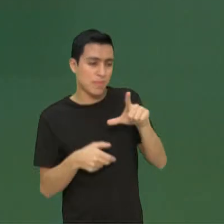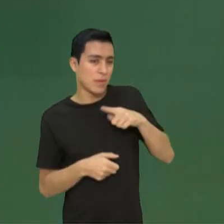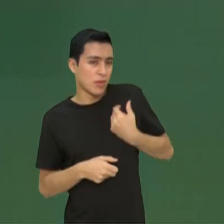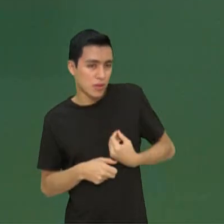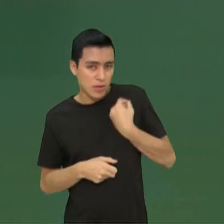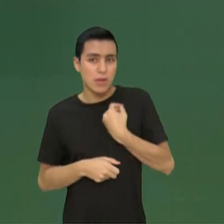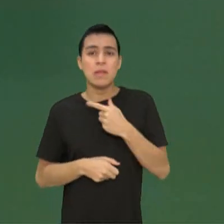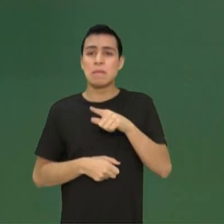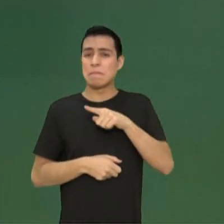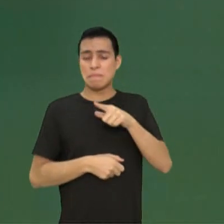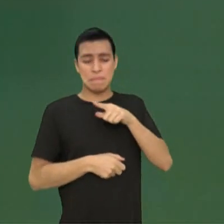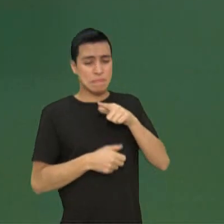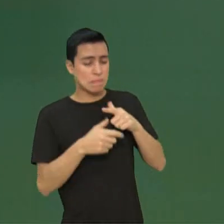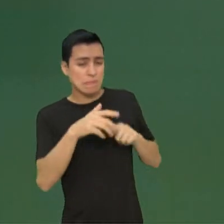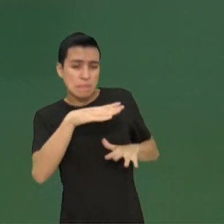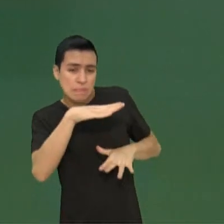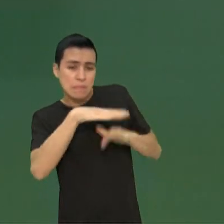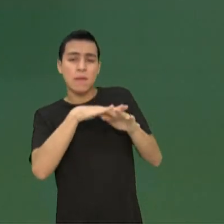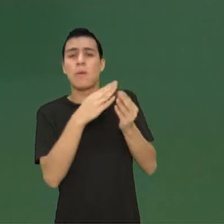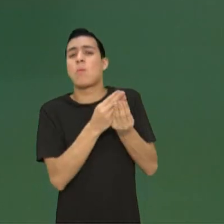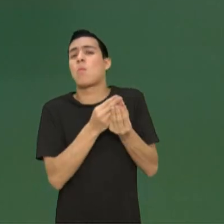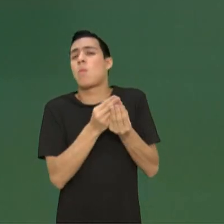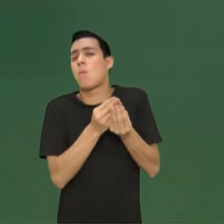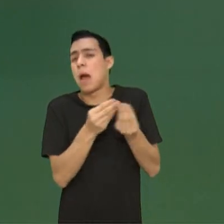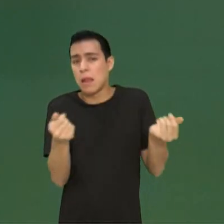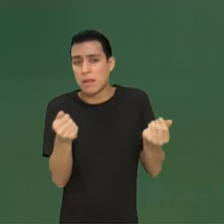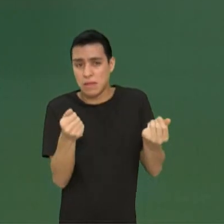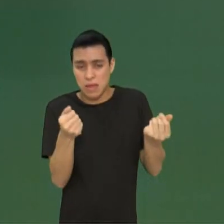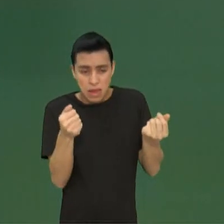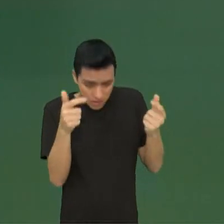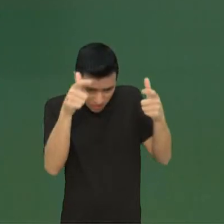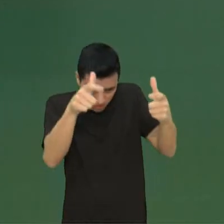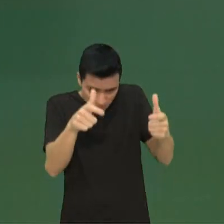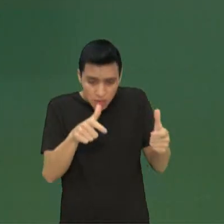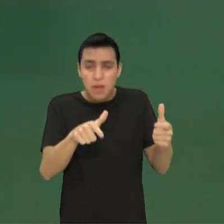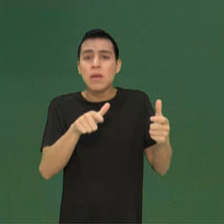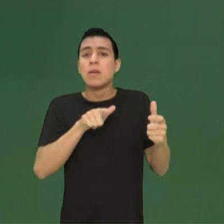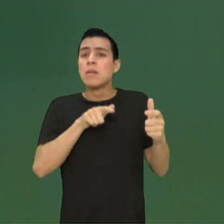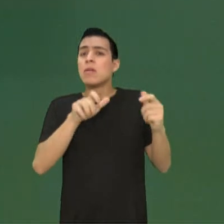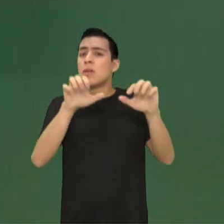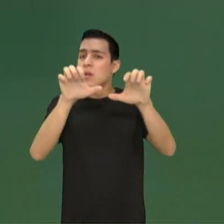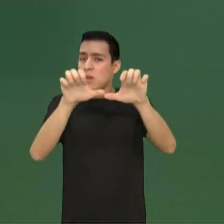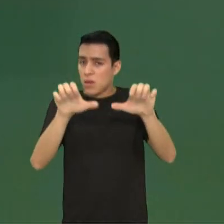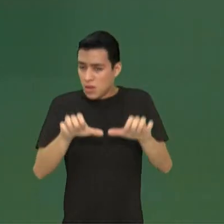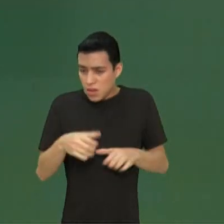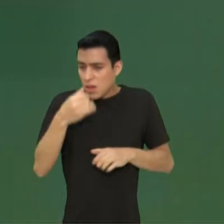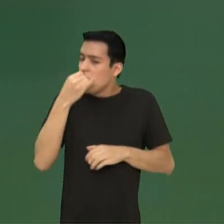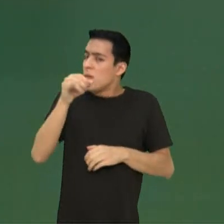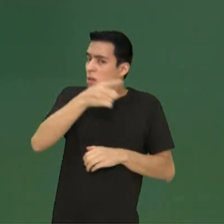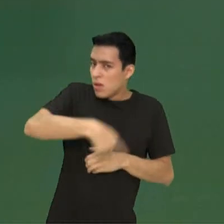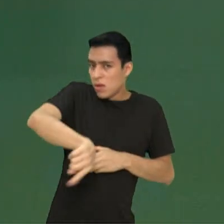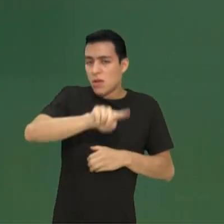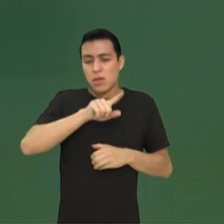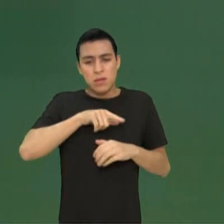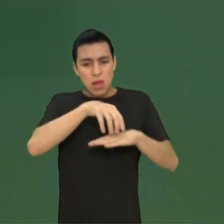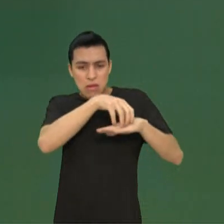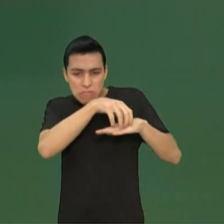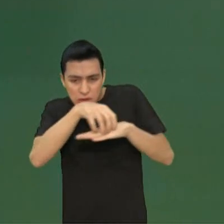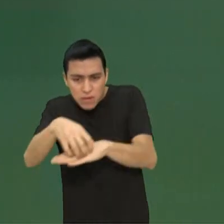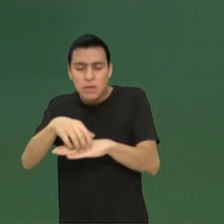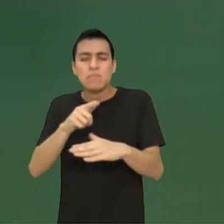temos uma reserva de altíssima qualidade, num lugar que tem uma certa infraestrutura de eletricidade, de